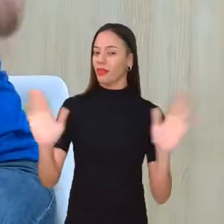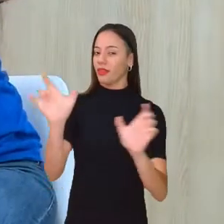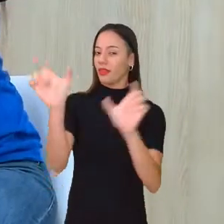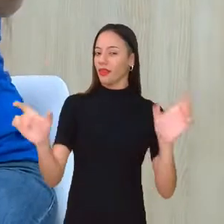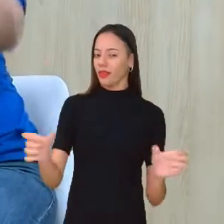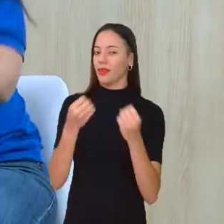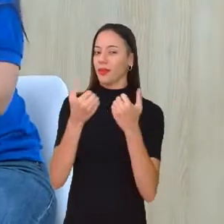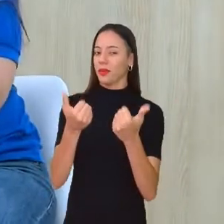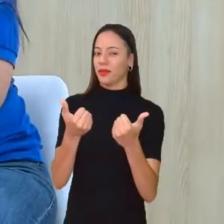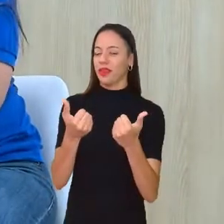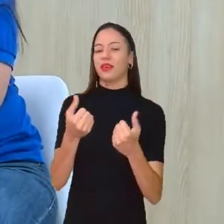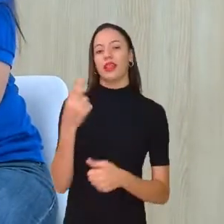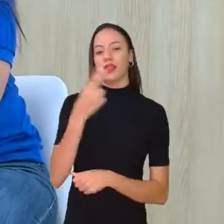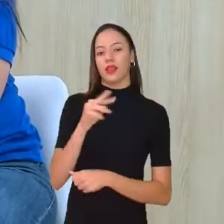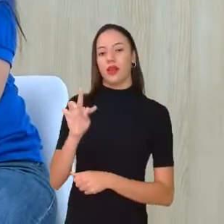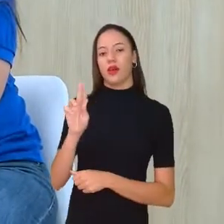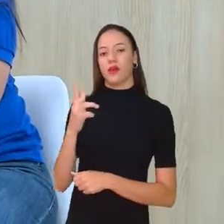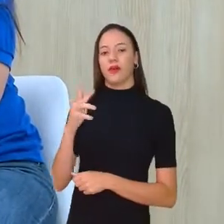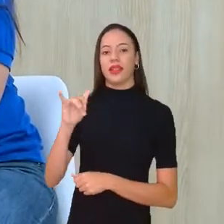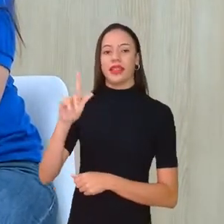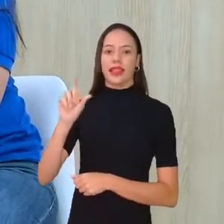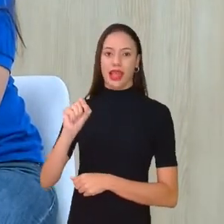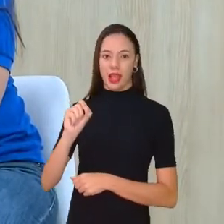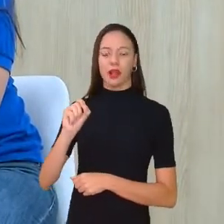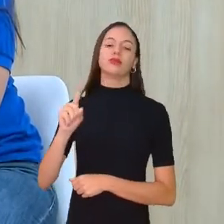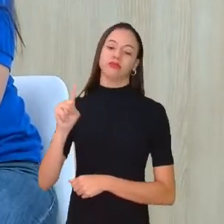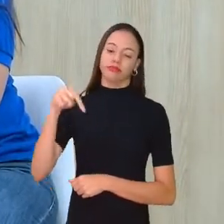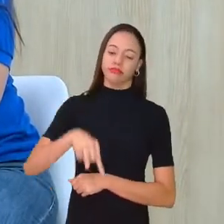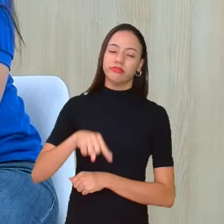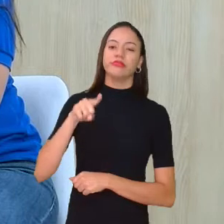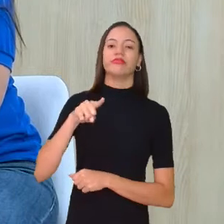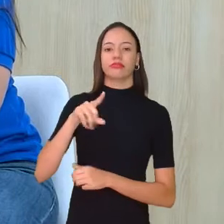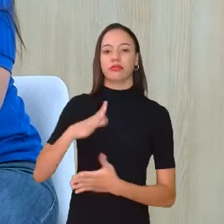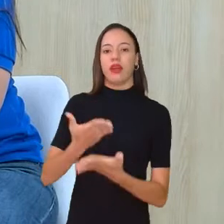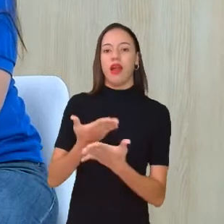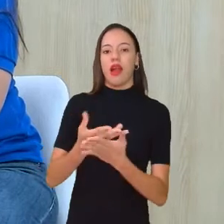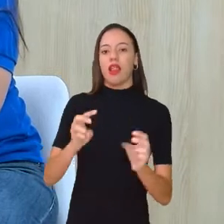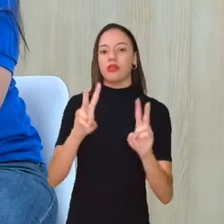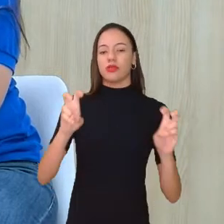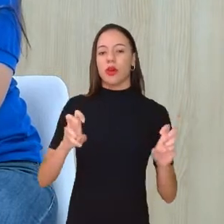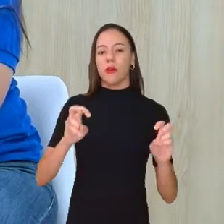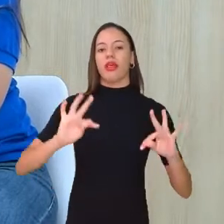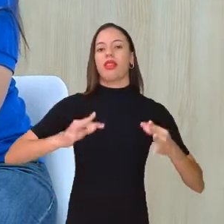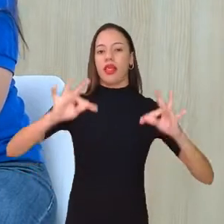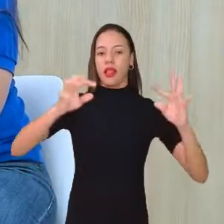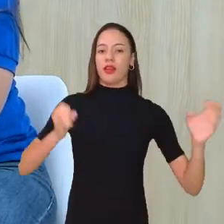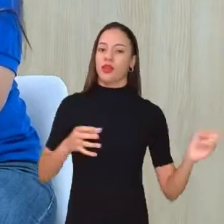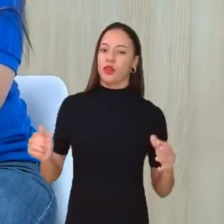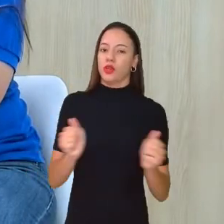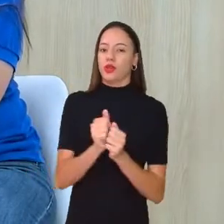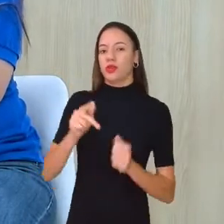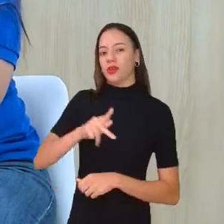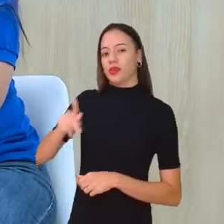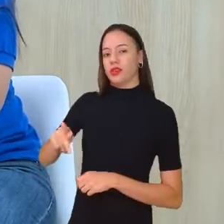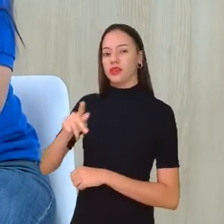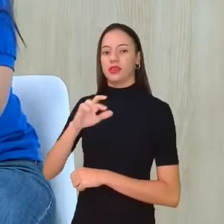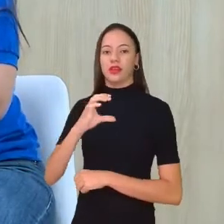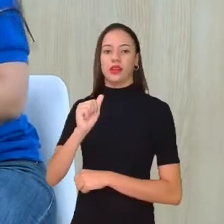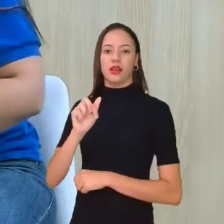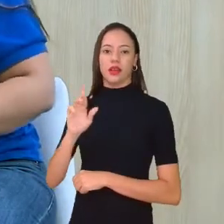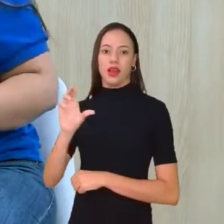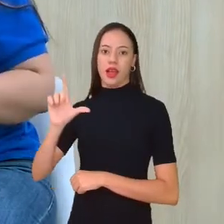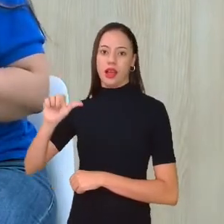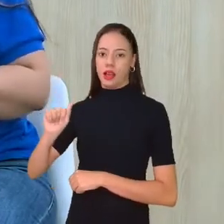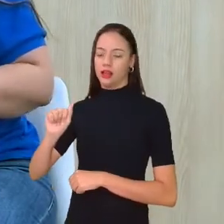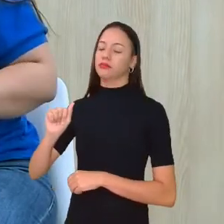pessoal, tudo bem? Eu me chamo professor Tiago e mais uma aula aqui de tecnologia e inovação junto com a professora Carla. E hoje a gente vai tratar, Carla,